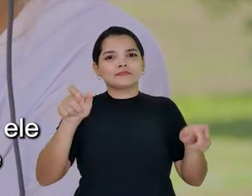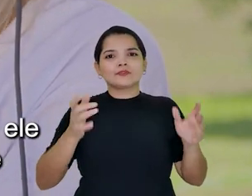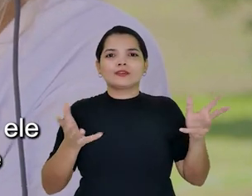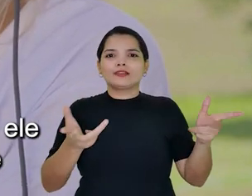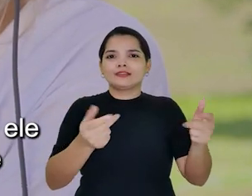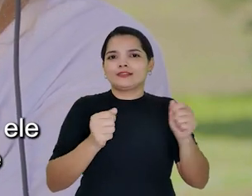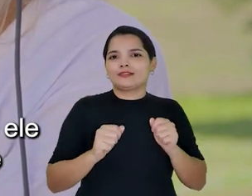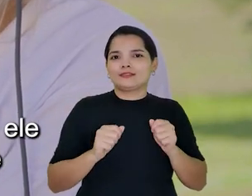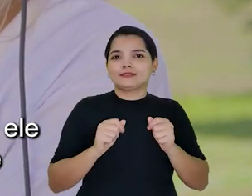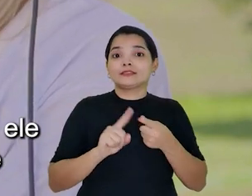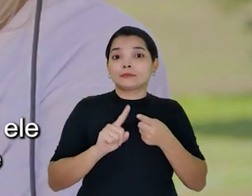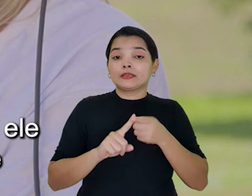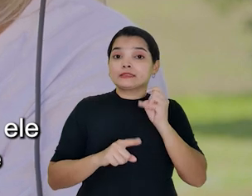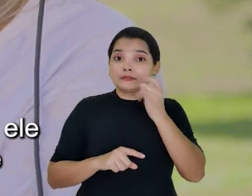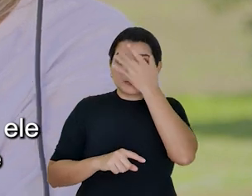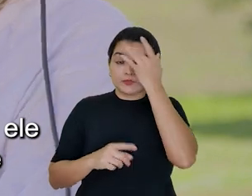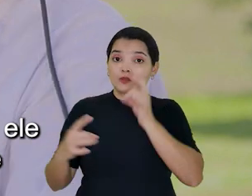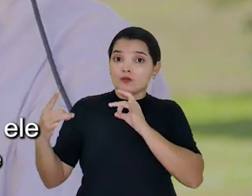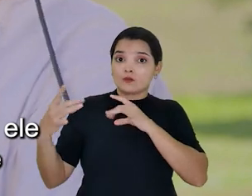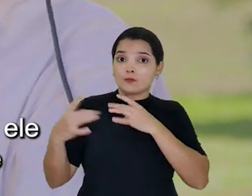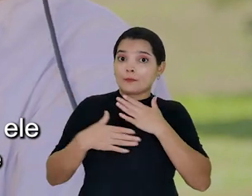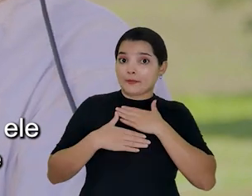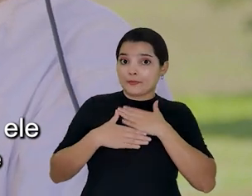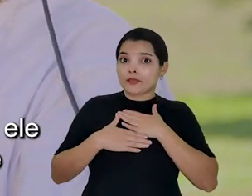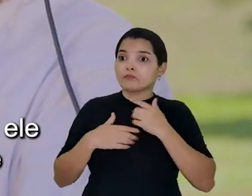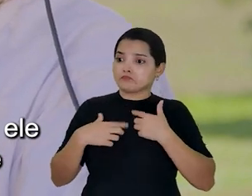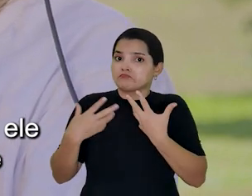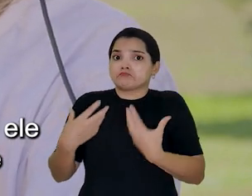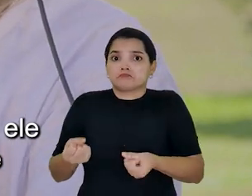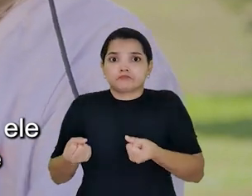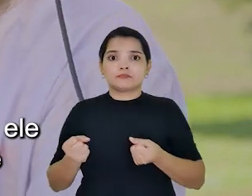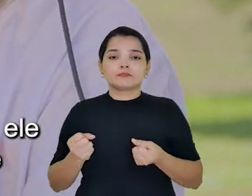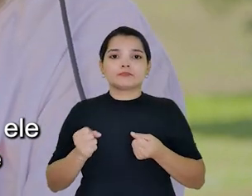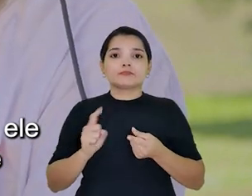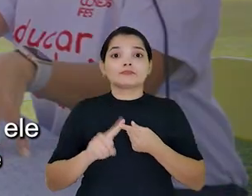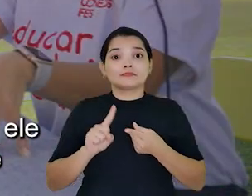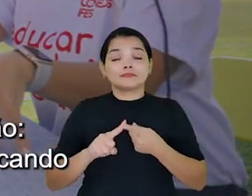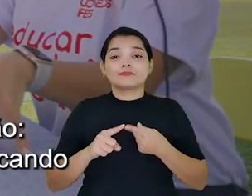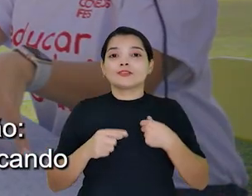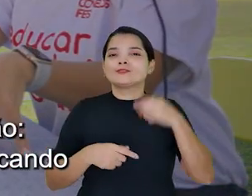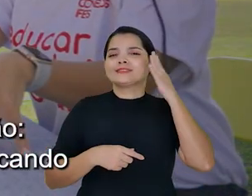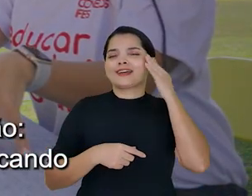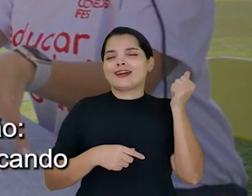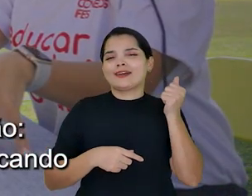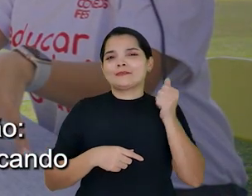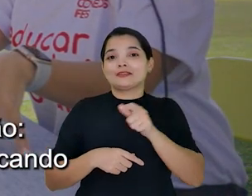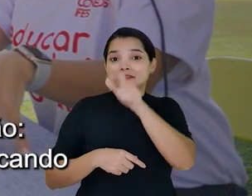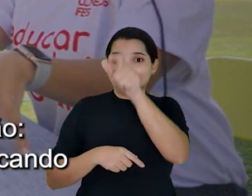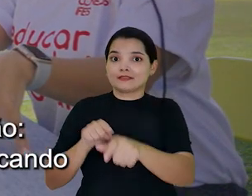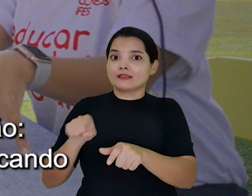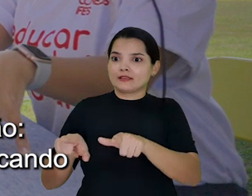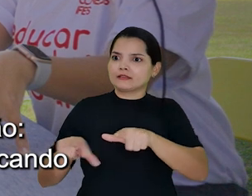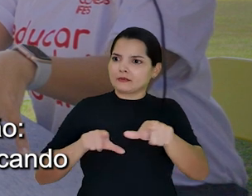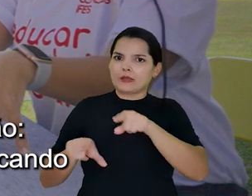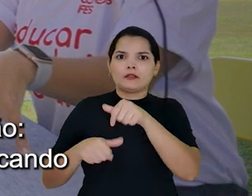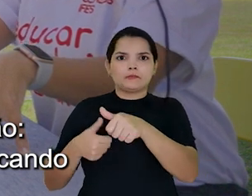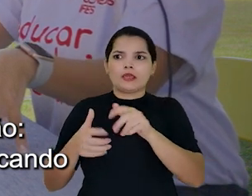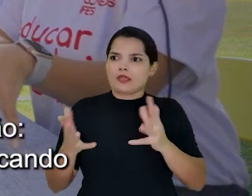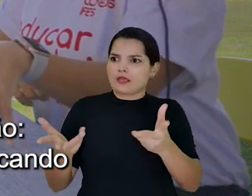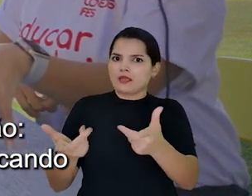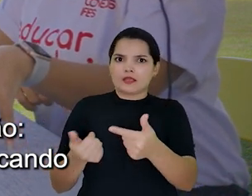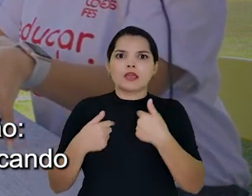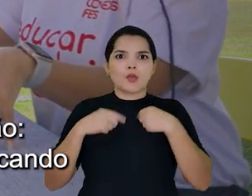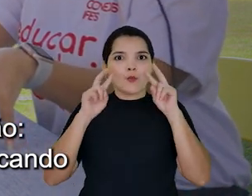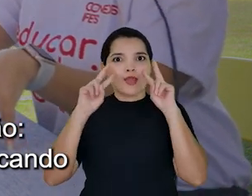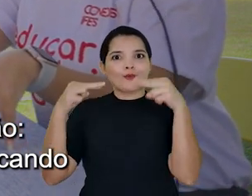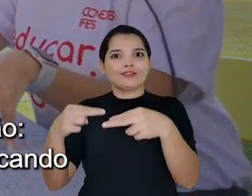aquilo como uma crítica Uhum eu sei que ele tem todas essas potencialidades e E se ele desenvolver isso ele vai ser ainda melhor e não